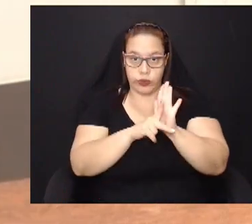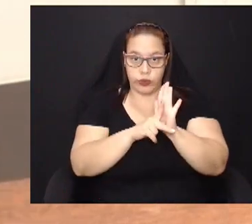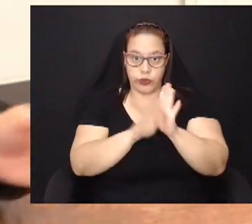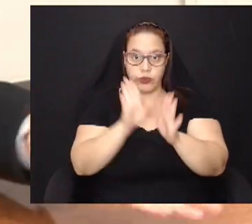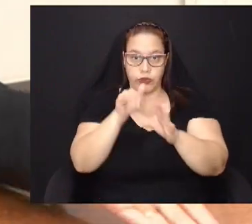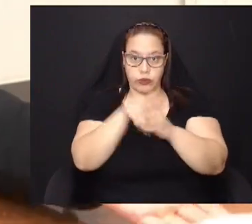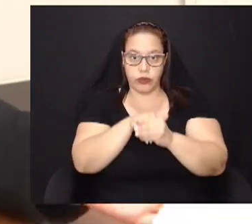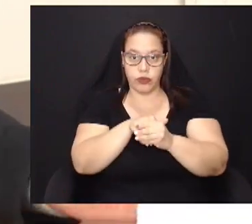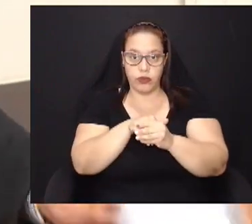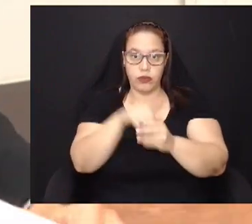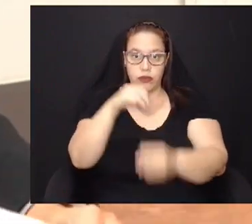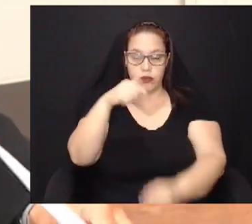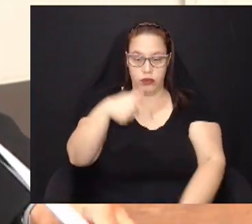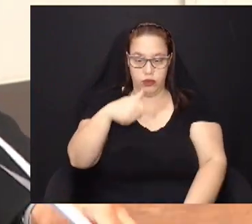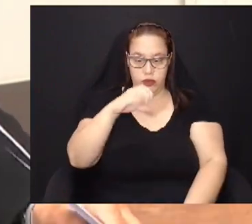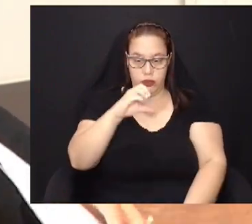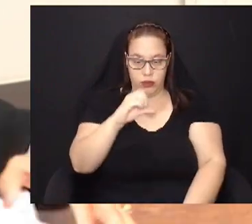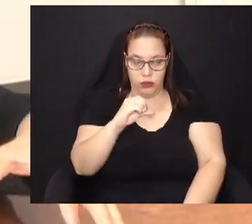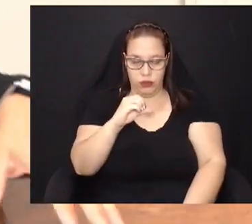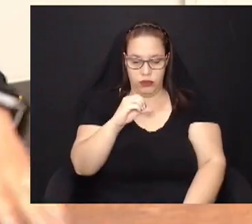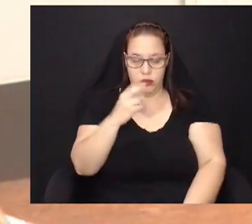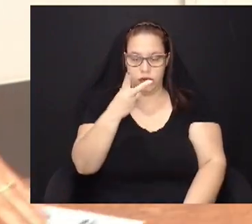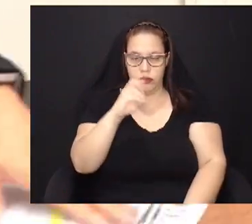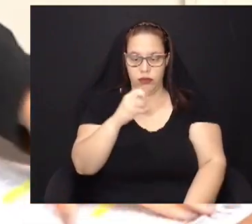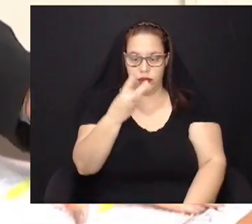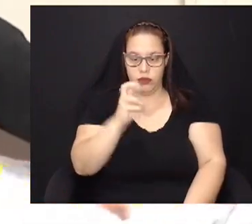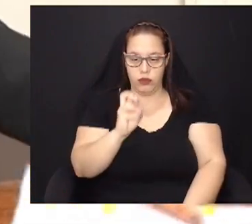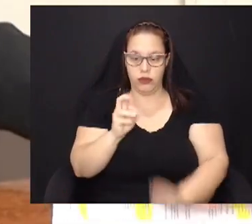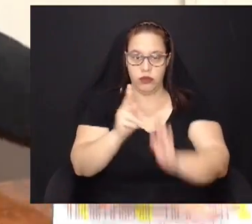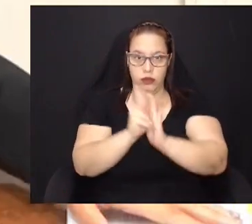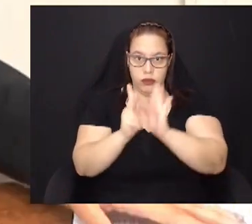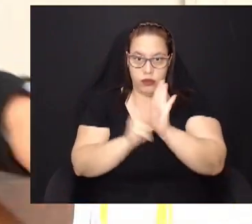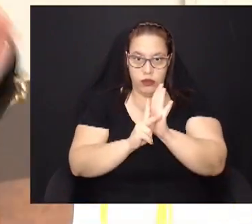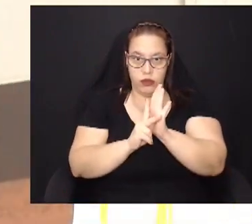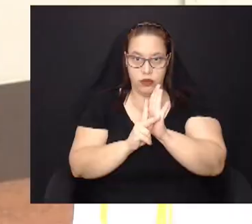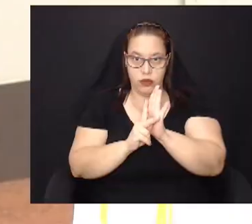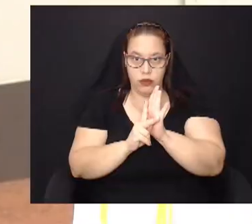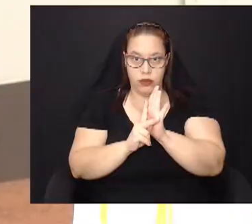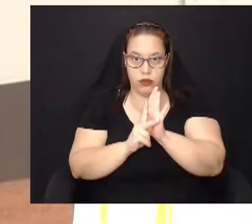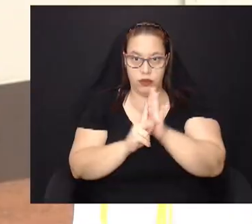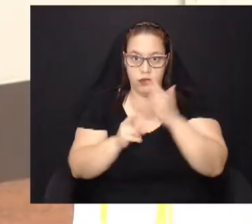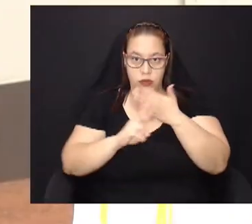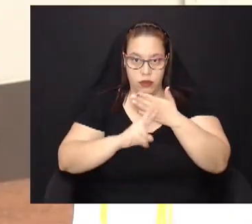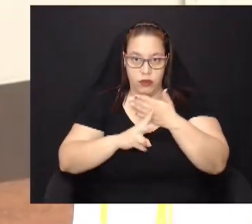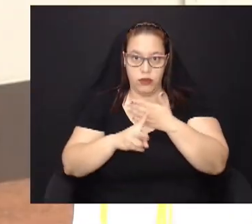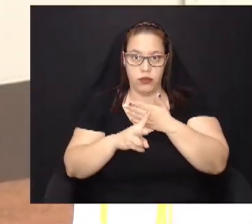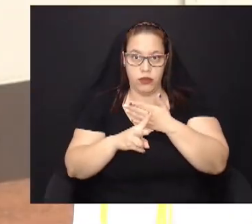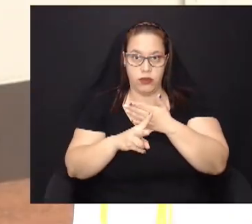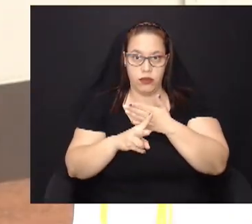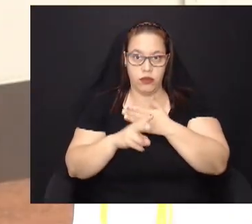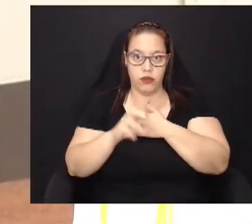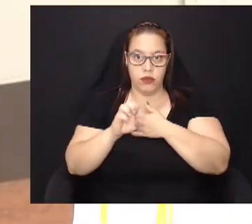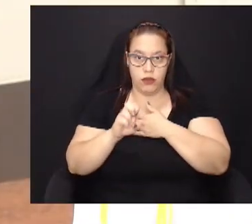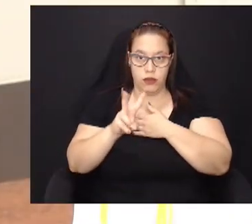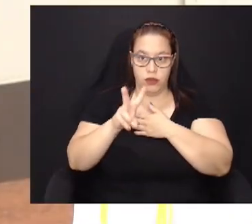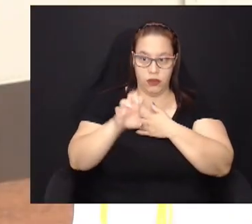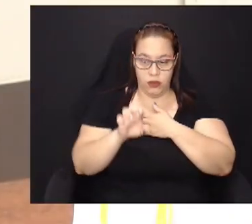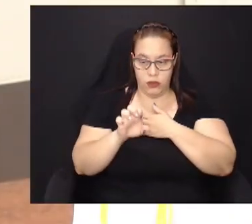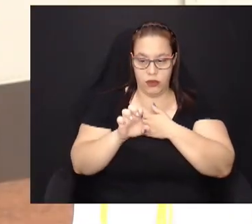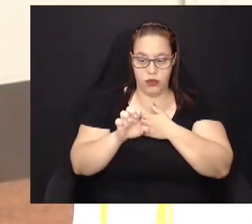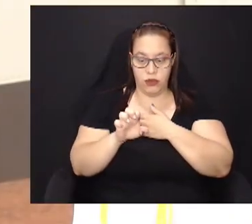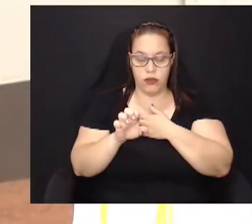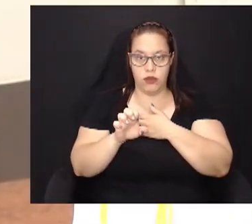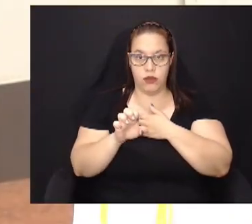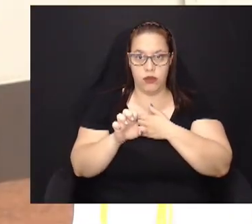que é o 69/2025, que é esse projeto aqui que acho que mais impacta o setor, né, que é sobre o WAVE, que vai apartar da